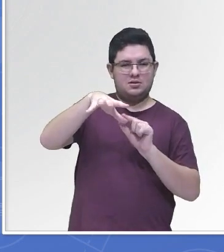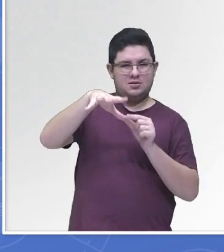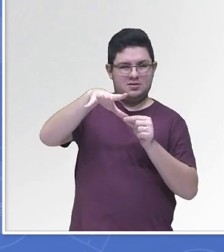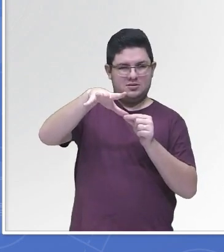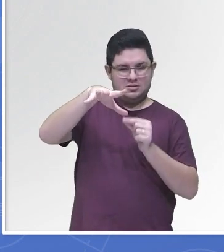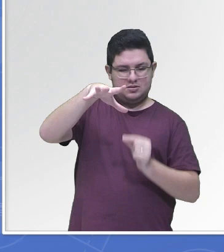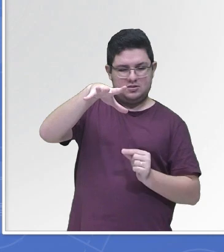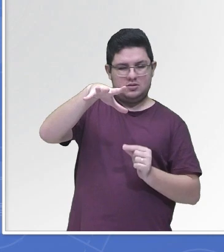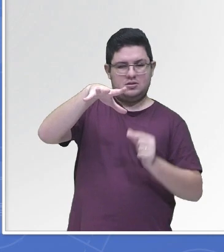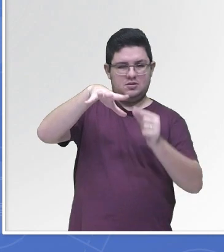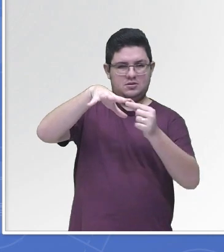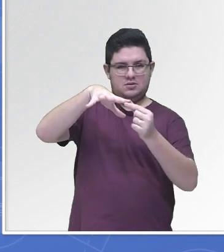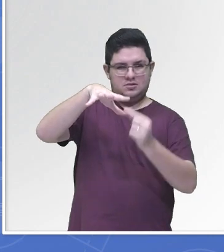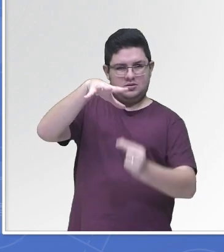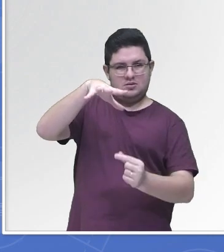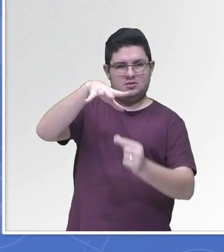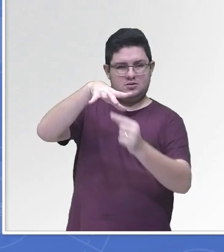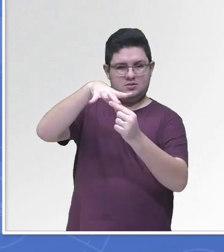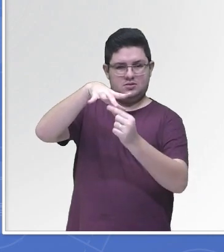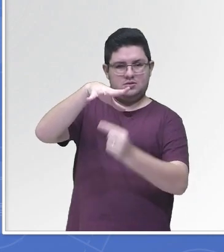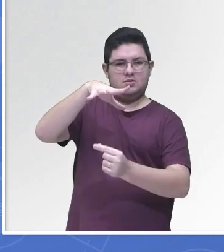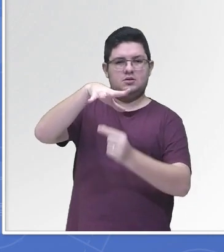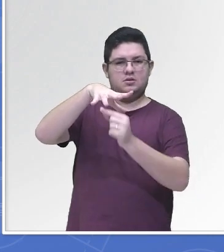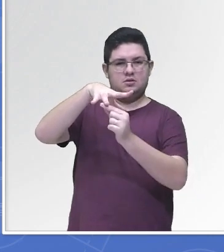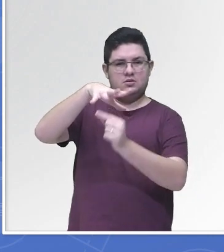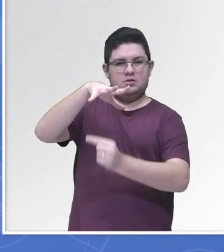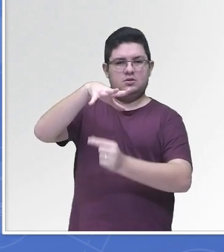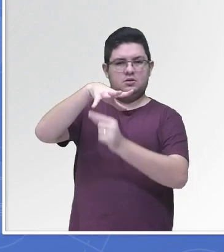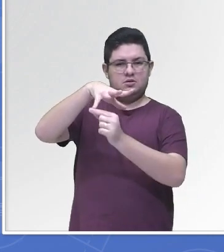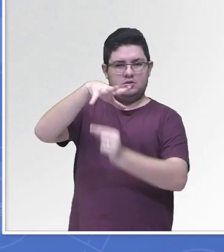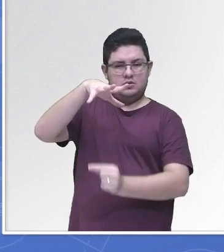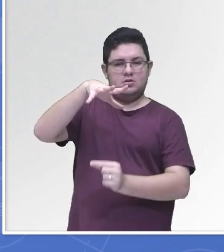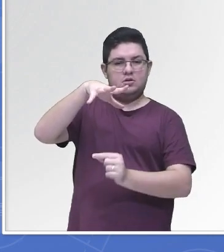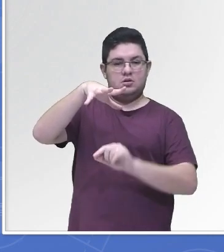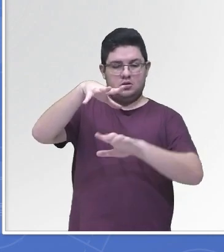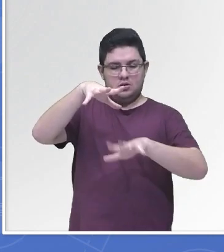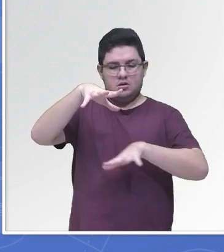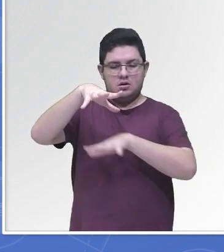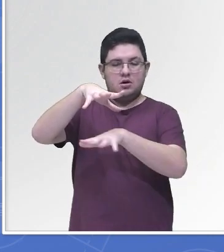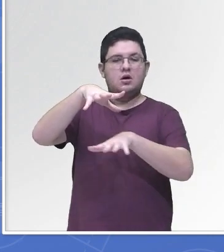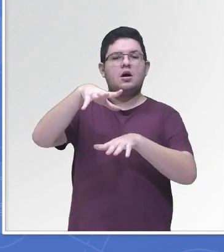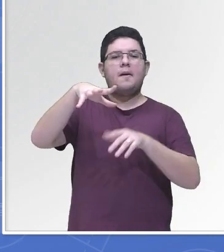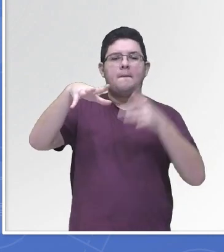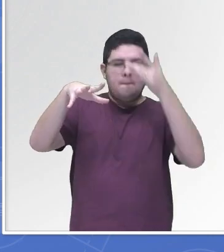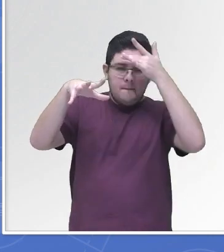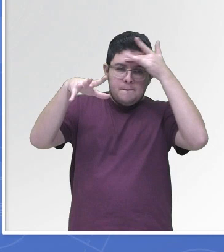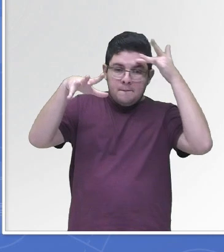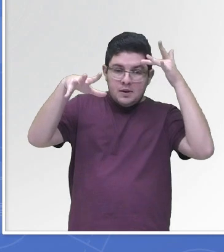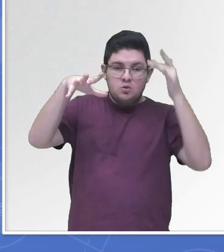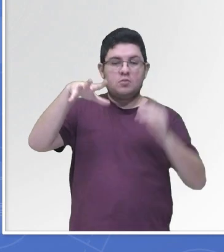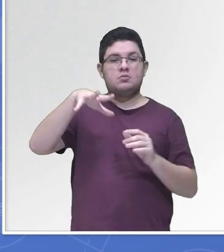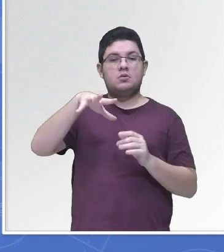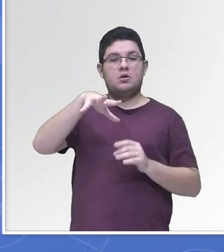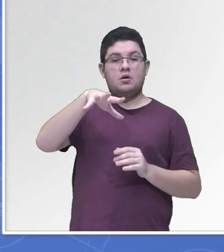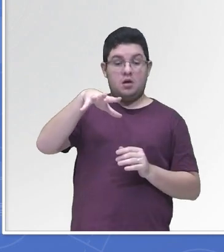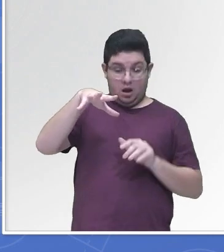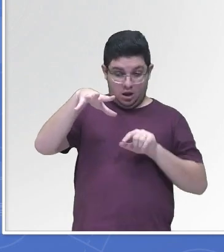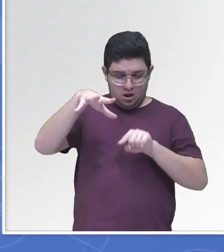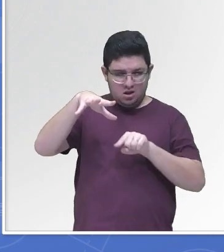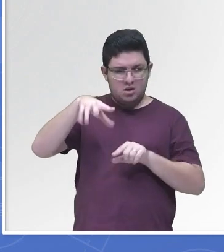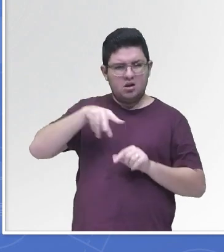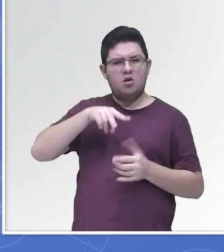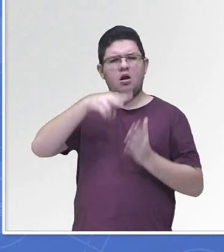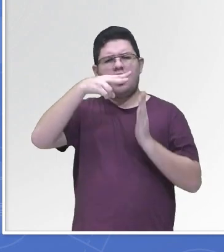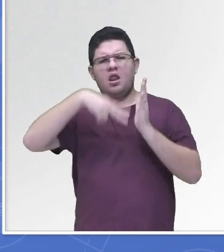várias pessoas, lendo alguma coisa, mas o que eles estão lendo? Eles estão lendo aquilo que eu quero que eles leiam. É mais ou menos uma